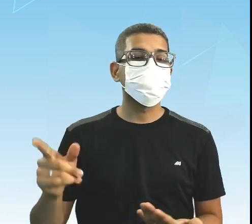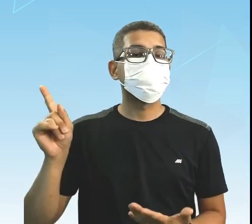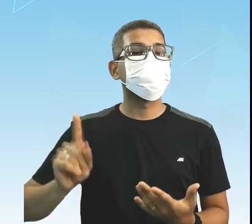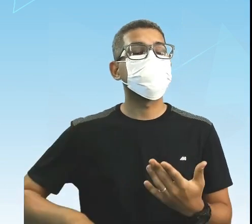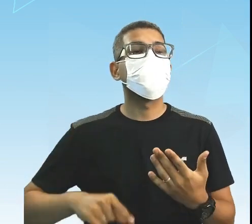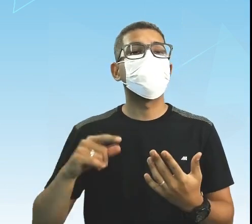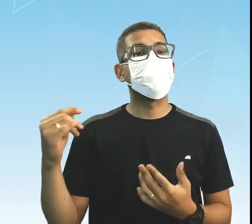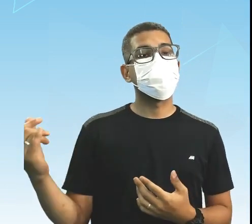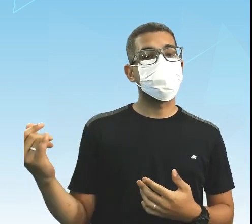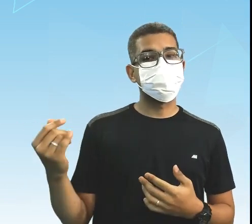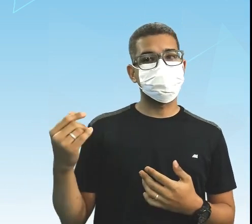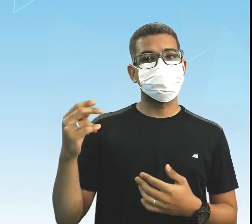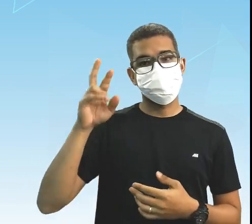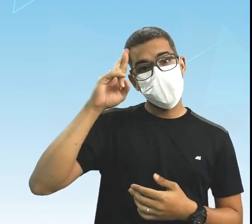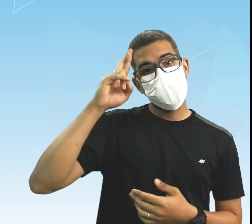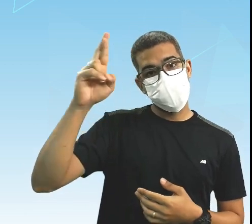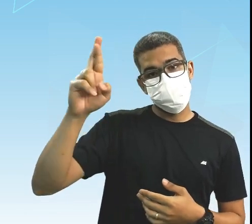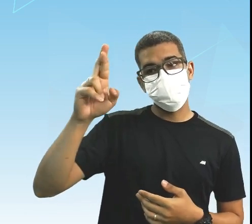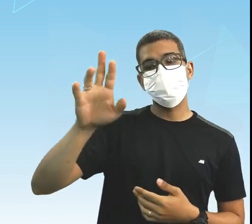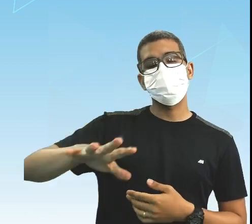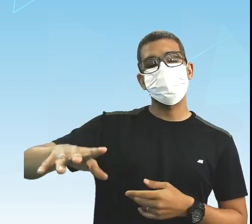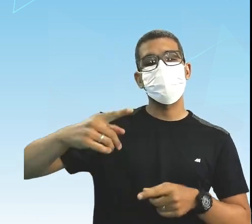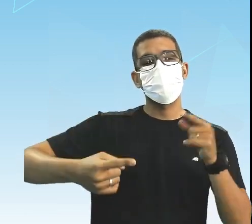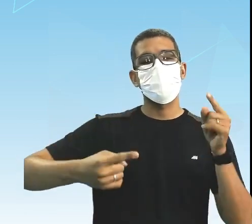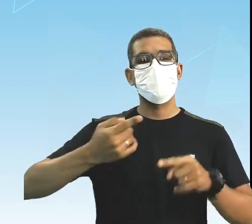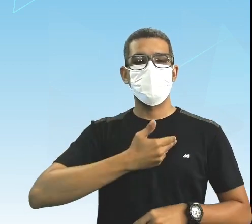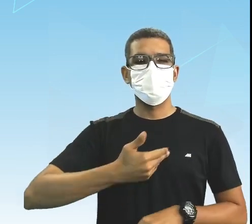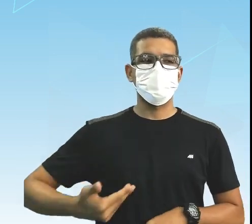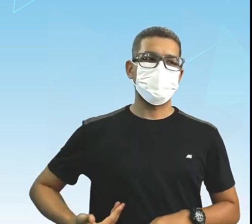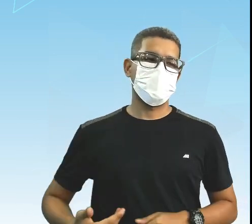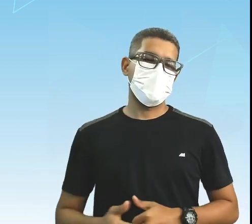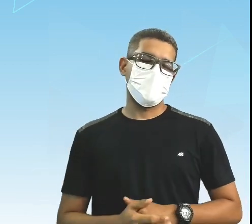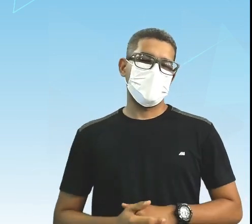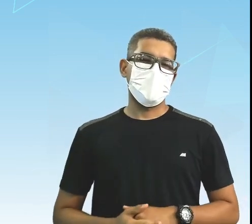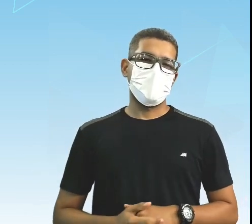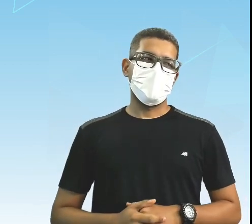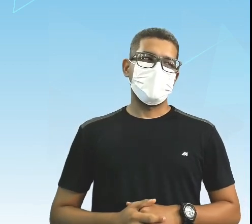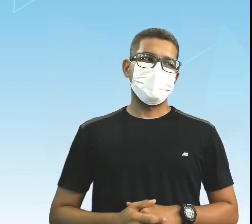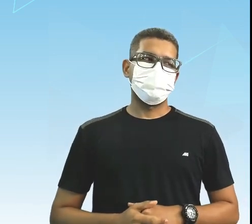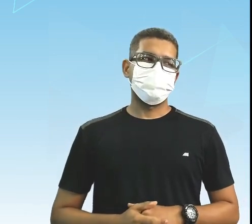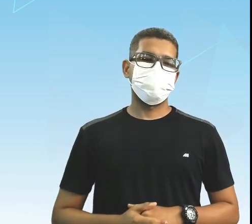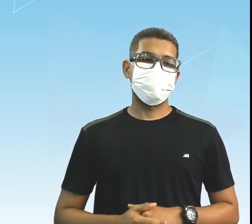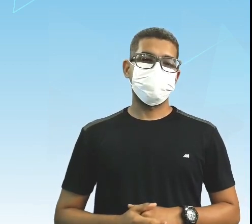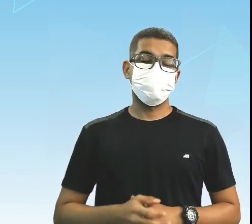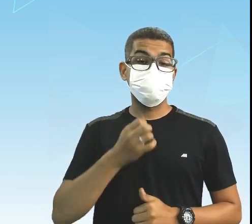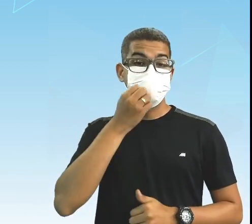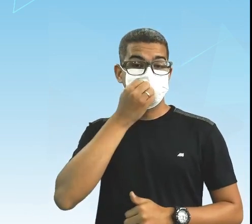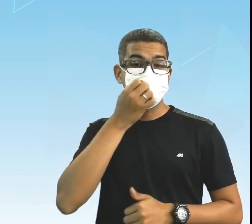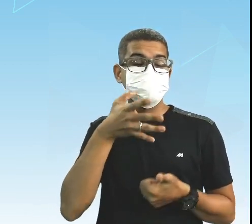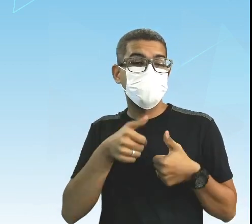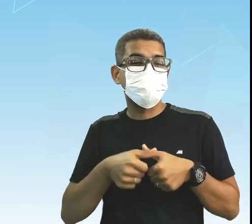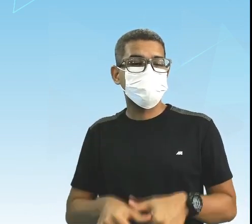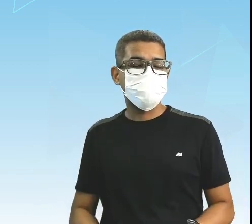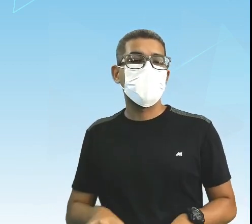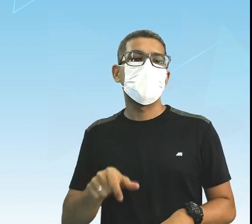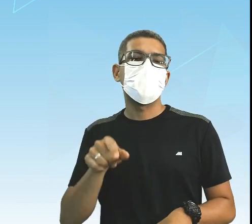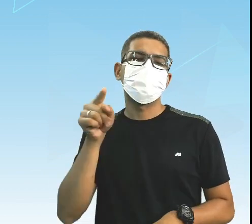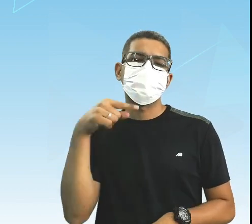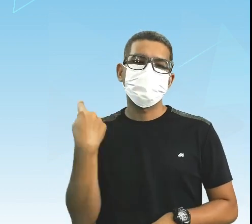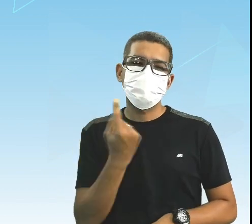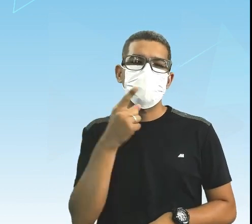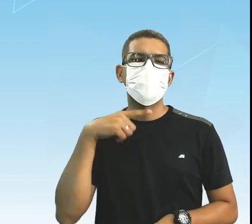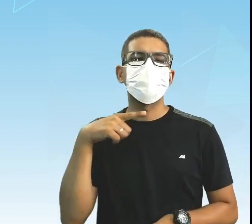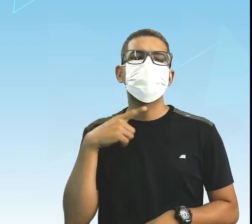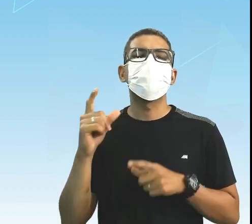função das políticas públicas. O bem-estar ainda da nossa sociedade está direcionado às ações